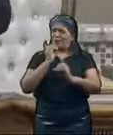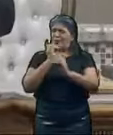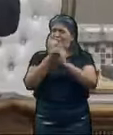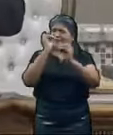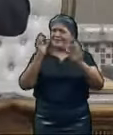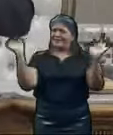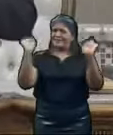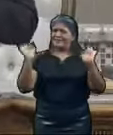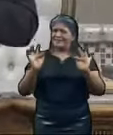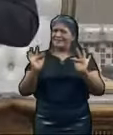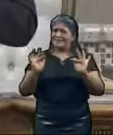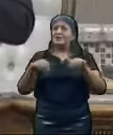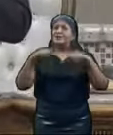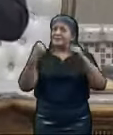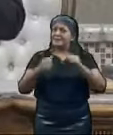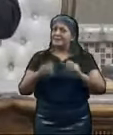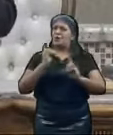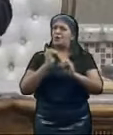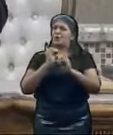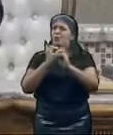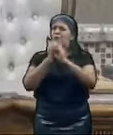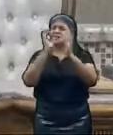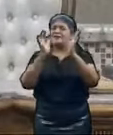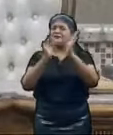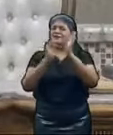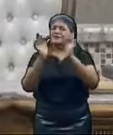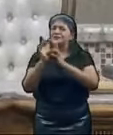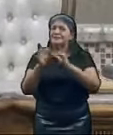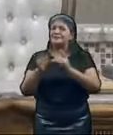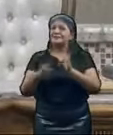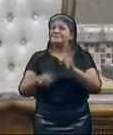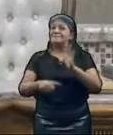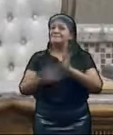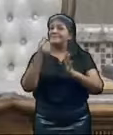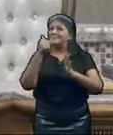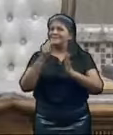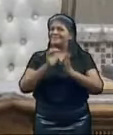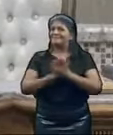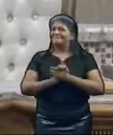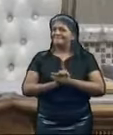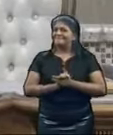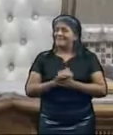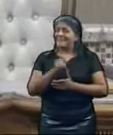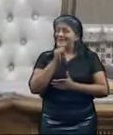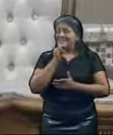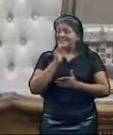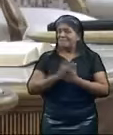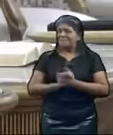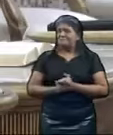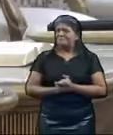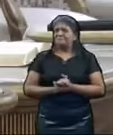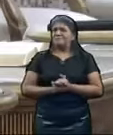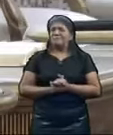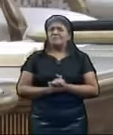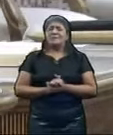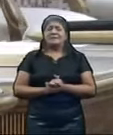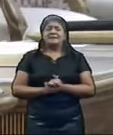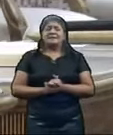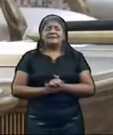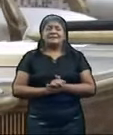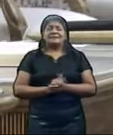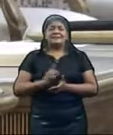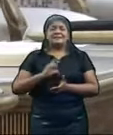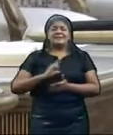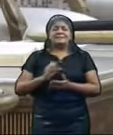busca isso né Essa Tal de felicidade o outro dia tava ouvindo um sociólogo muito